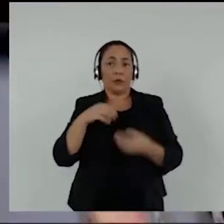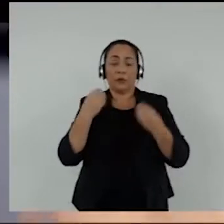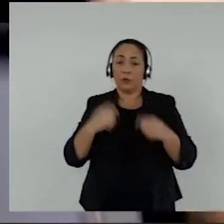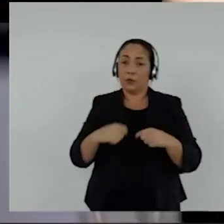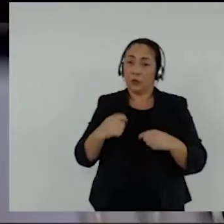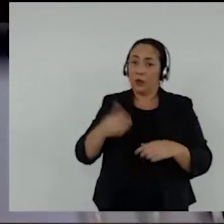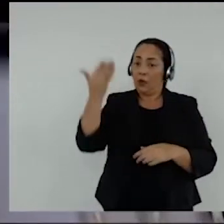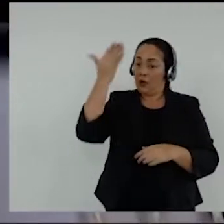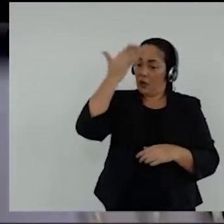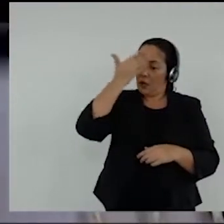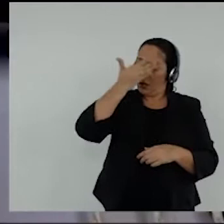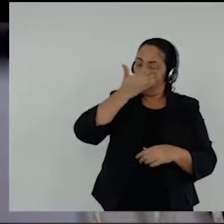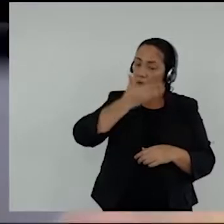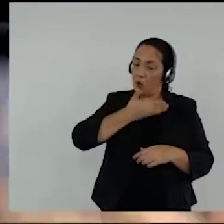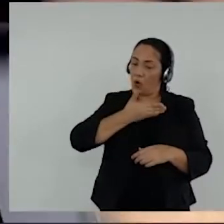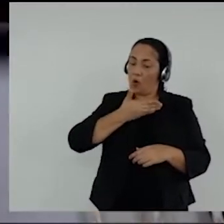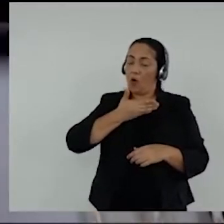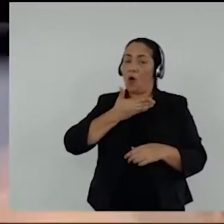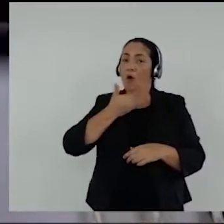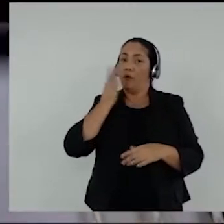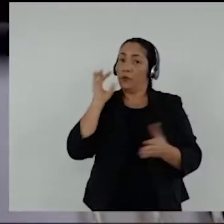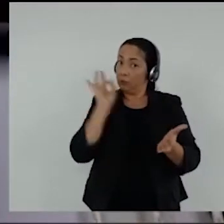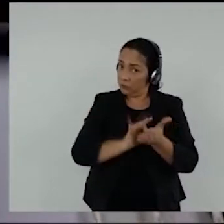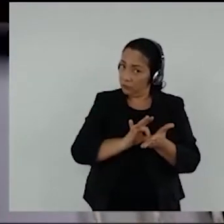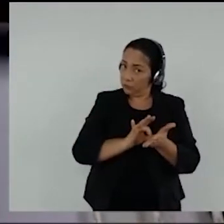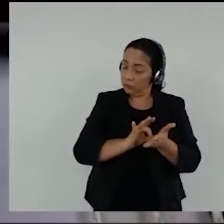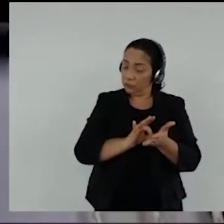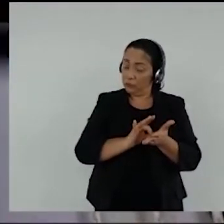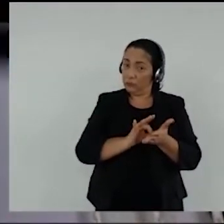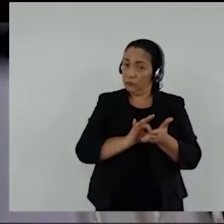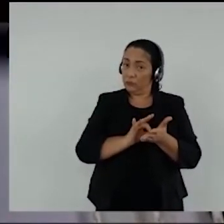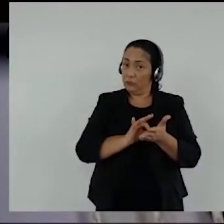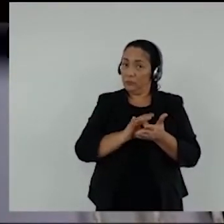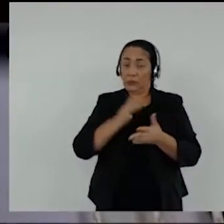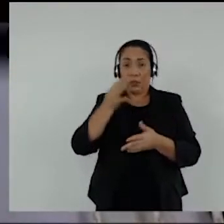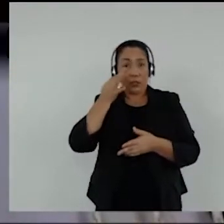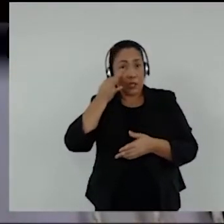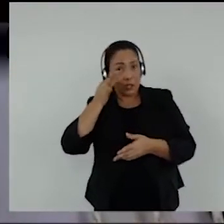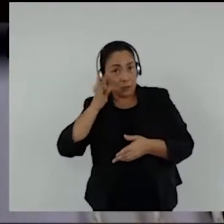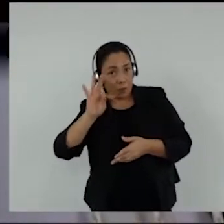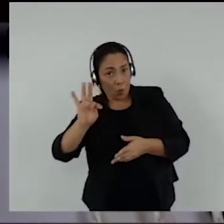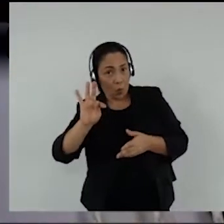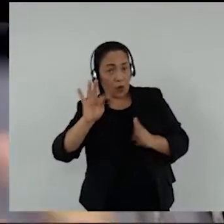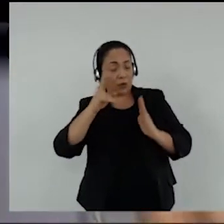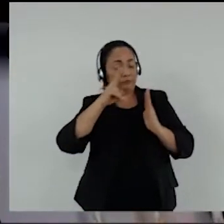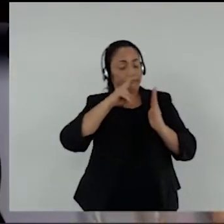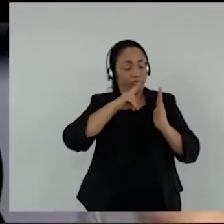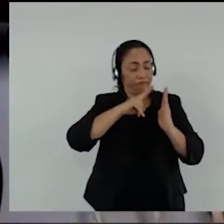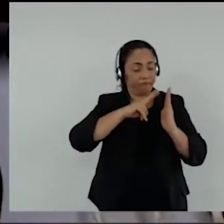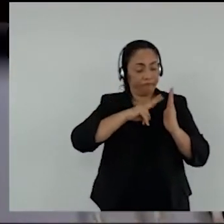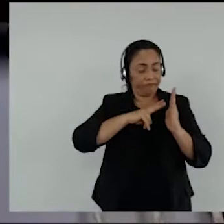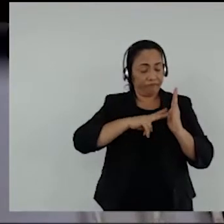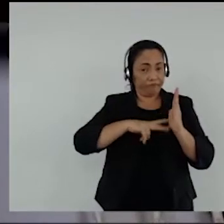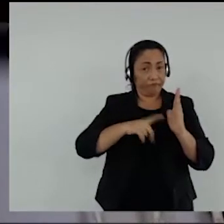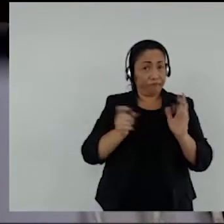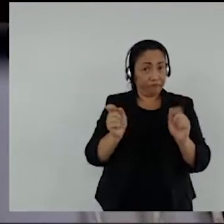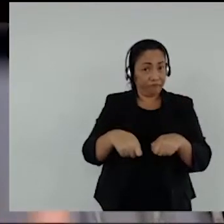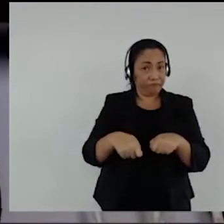da prova assim colhida, da testemunha que pode eventualmente ler um depoimento, etc.